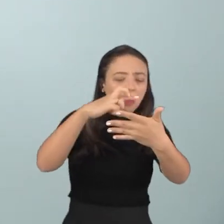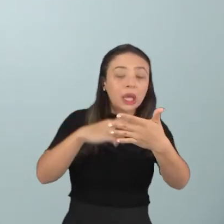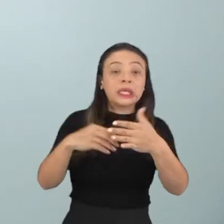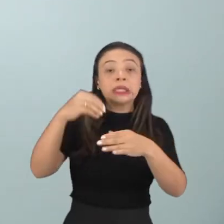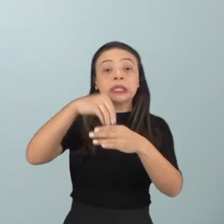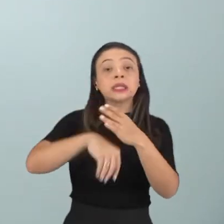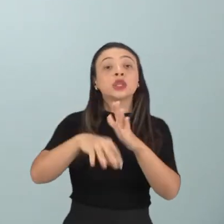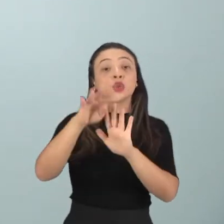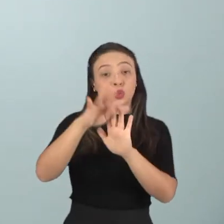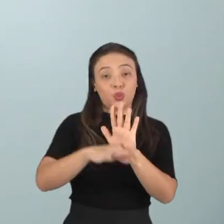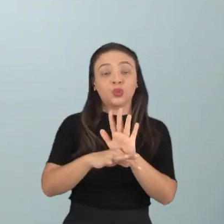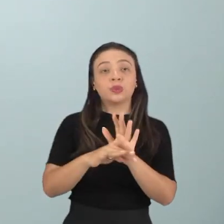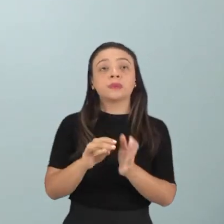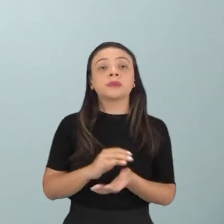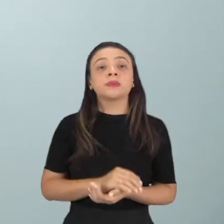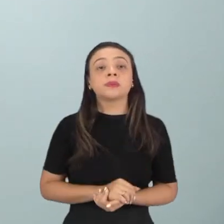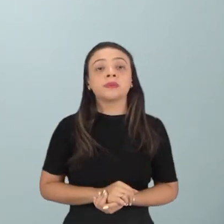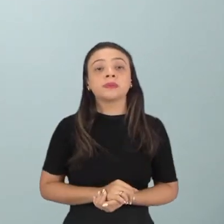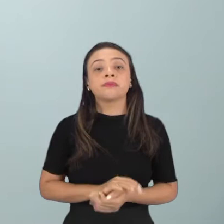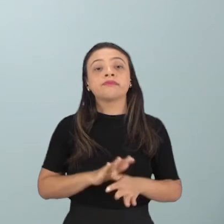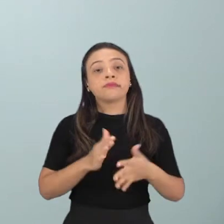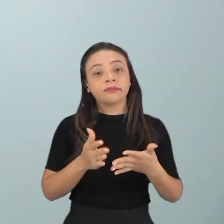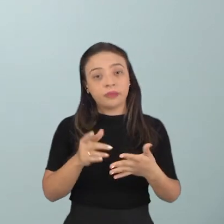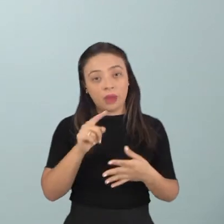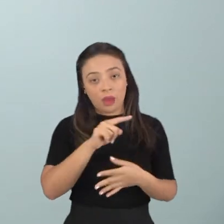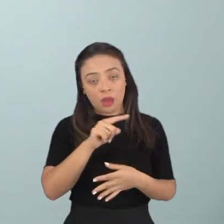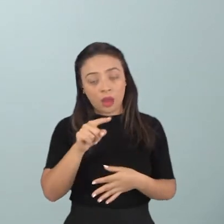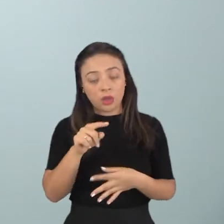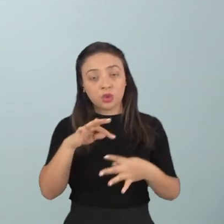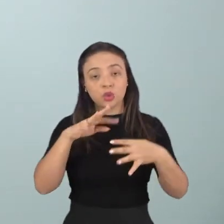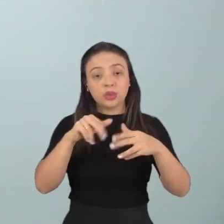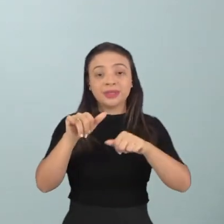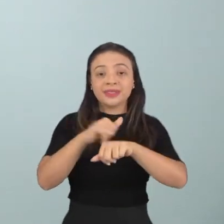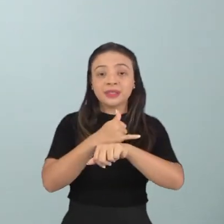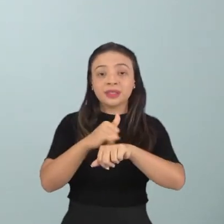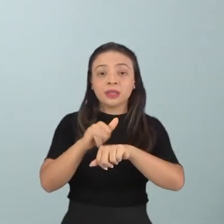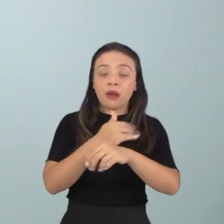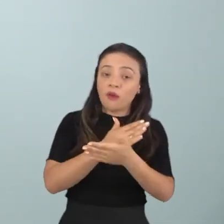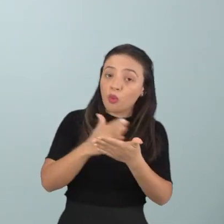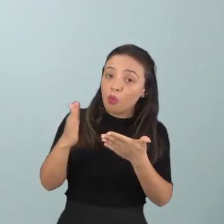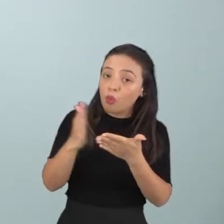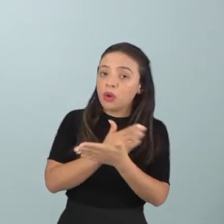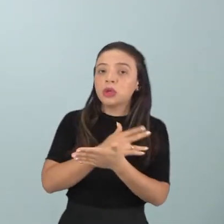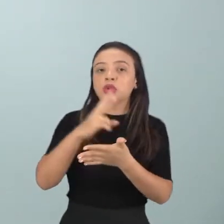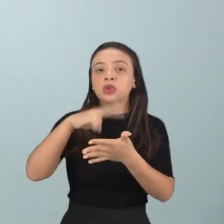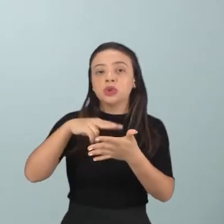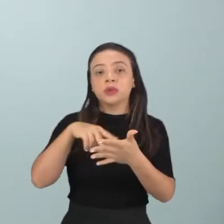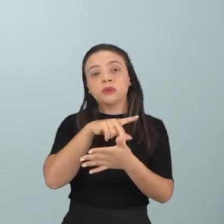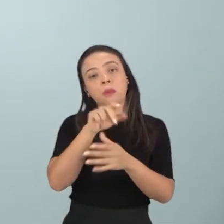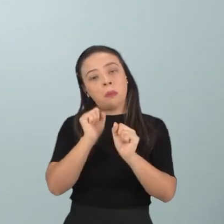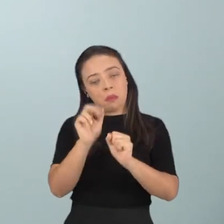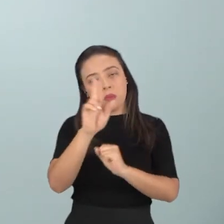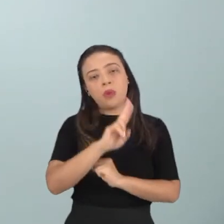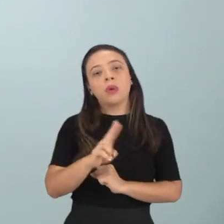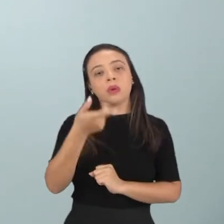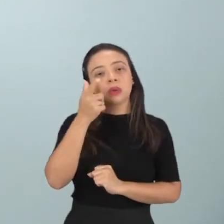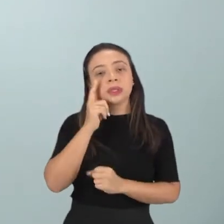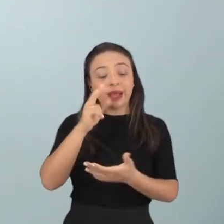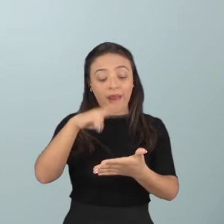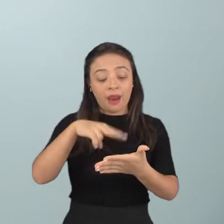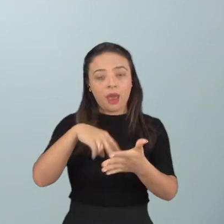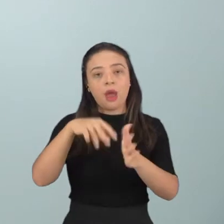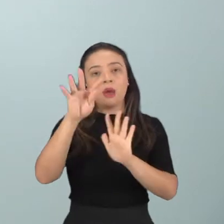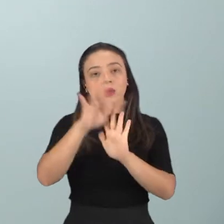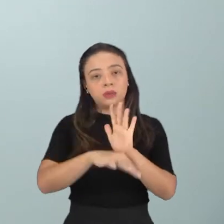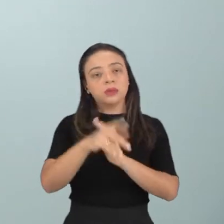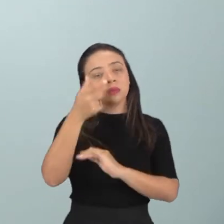certo Então essas são as nossas técnicas de leitura né algumas dicas né que vocês podem usar na hora de fazer